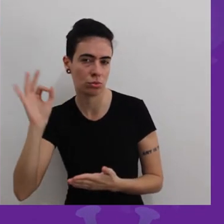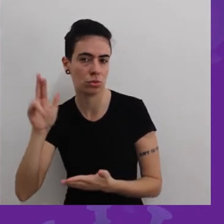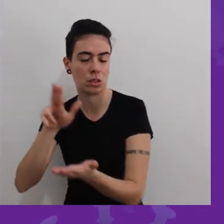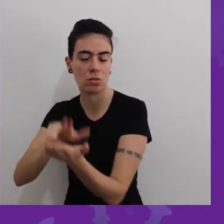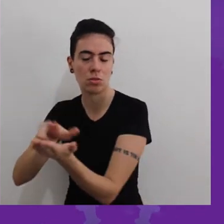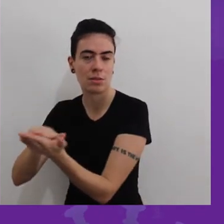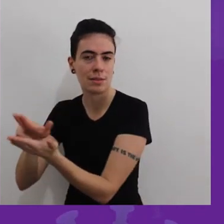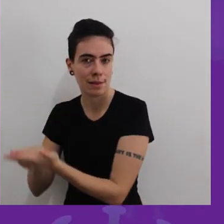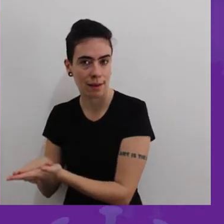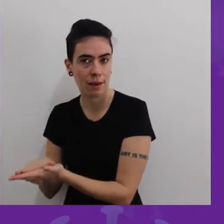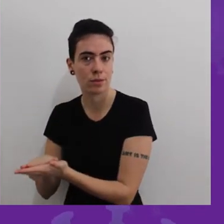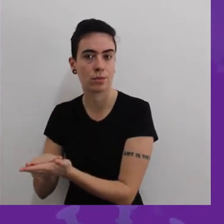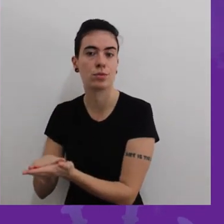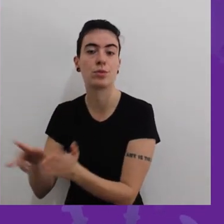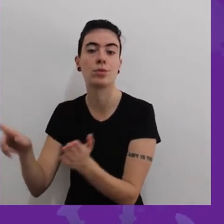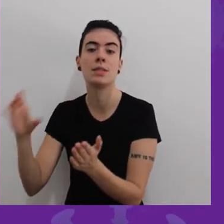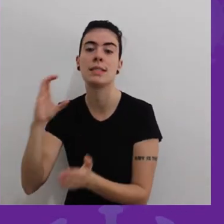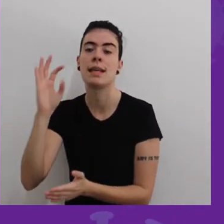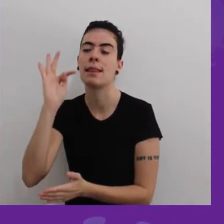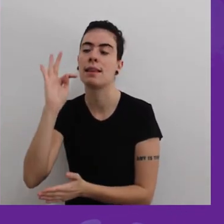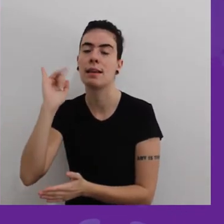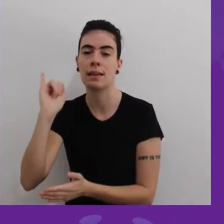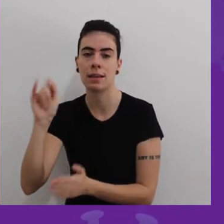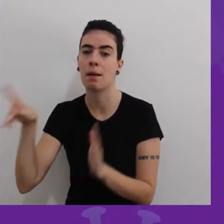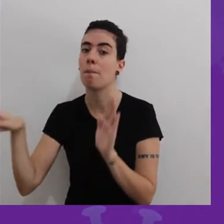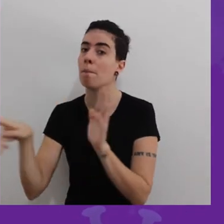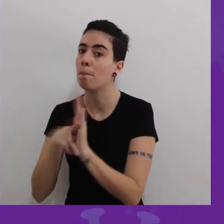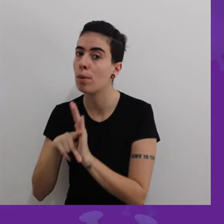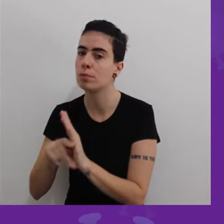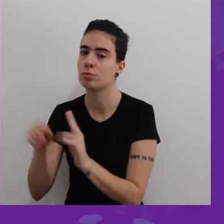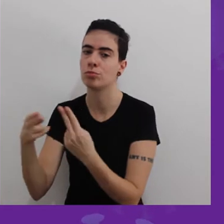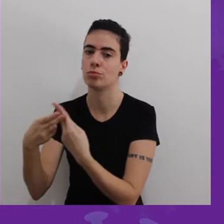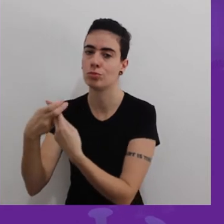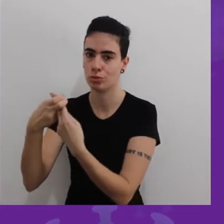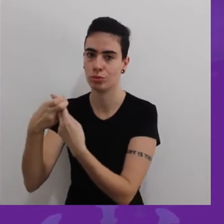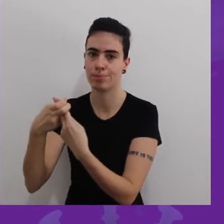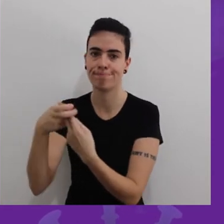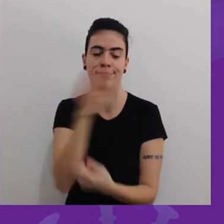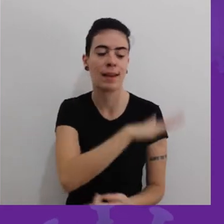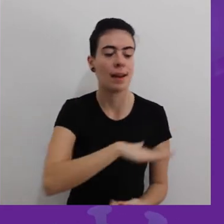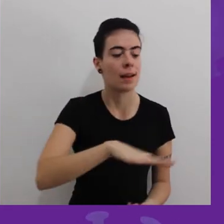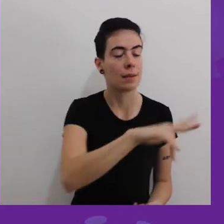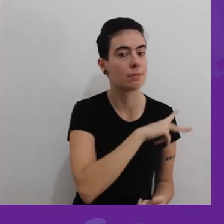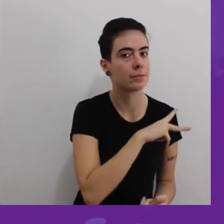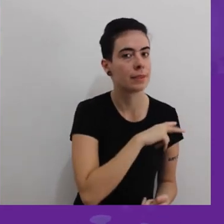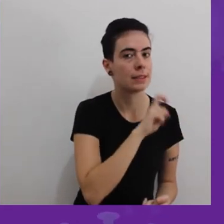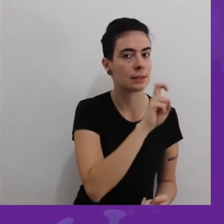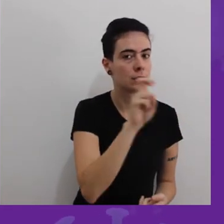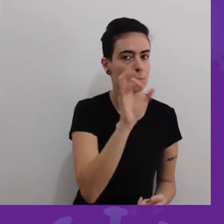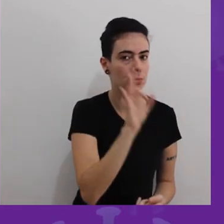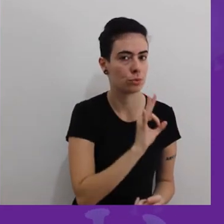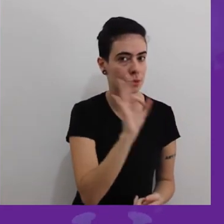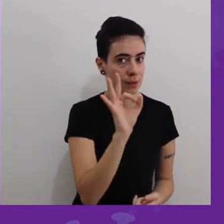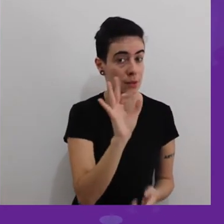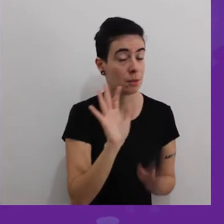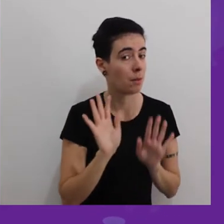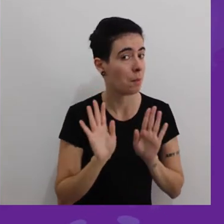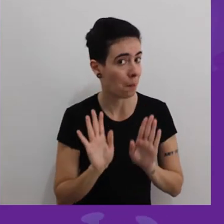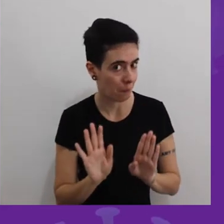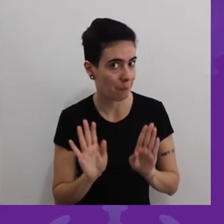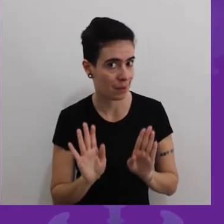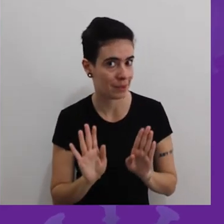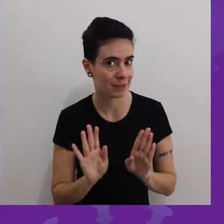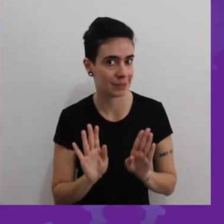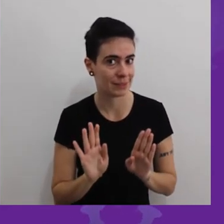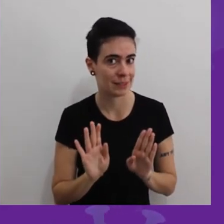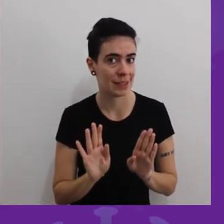em torno de 45 porcento dos leitos de cti no país são do sus e 55 porcento são